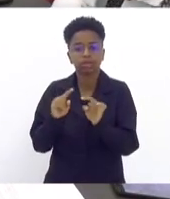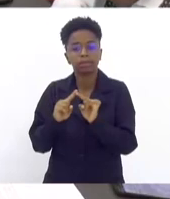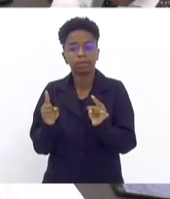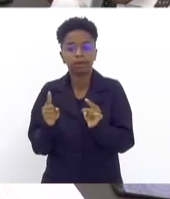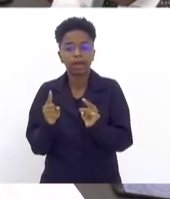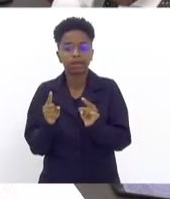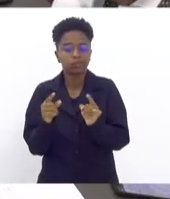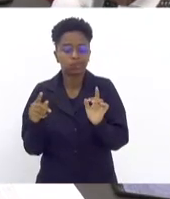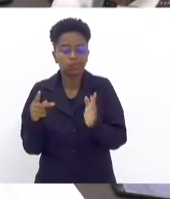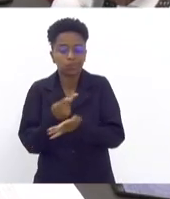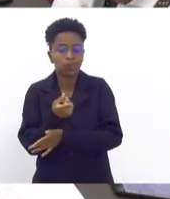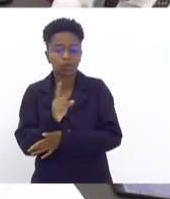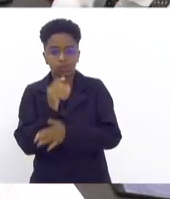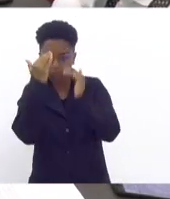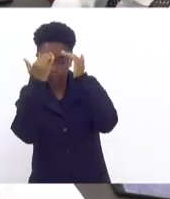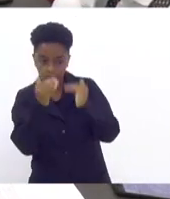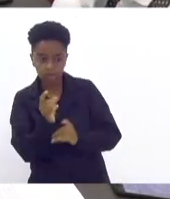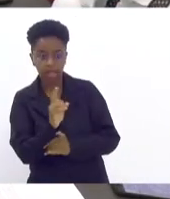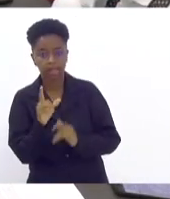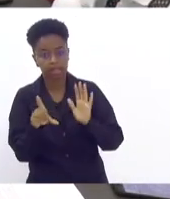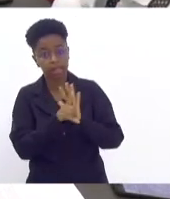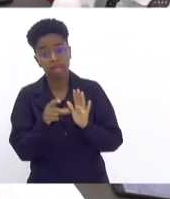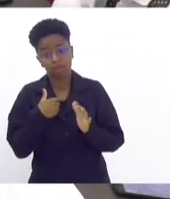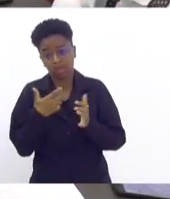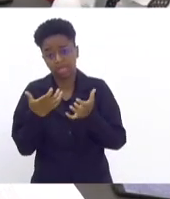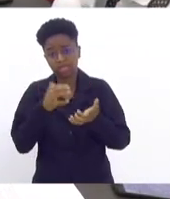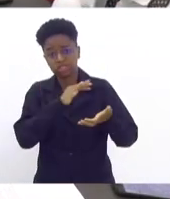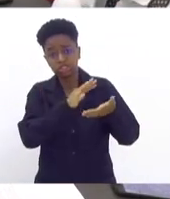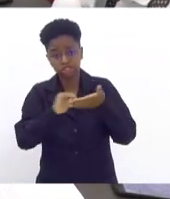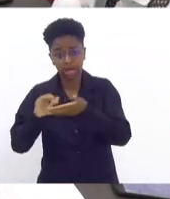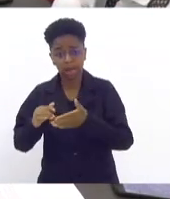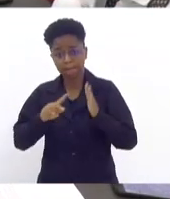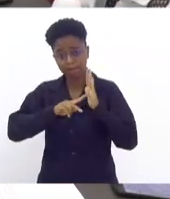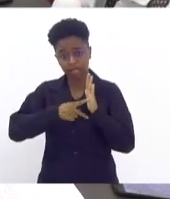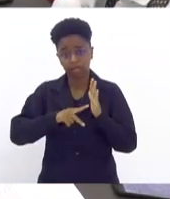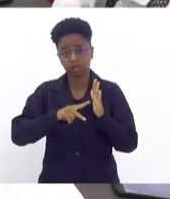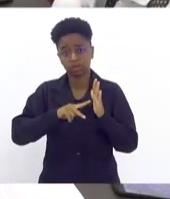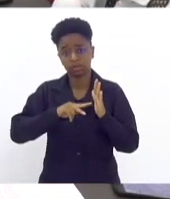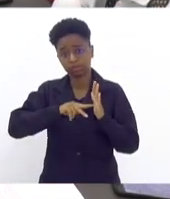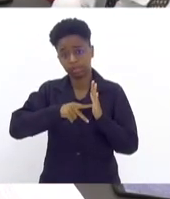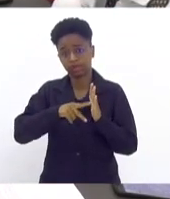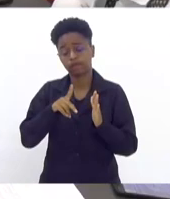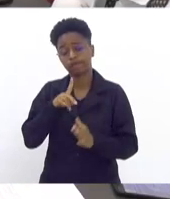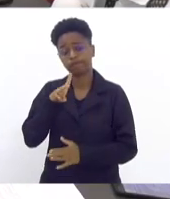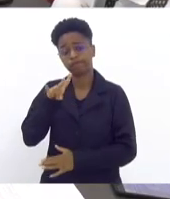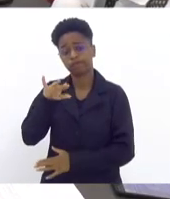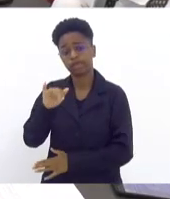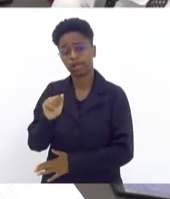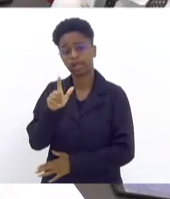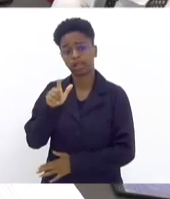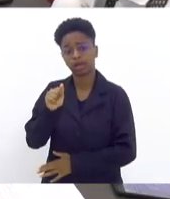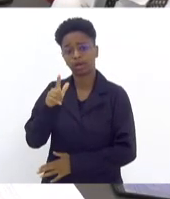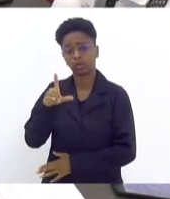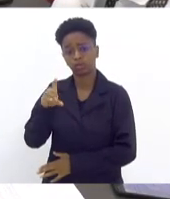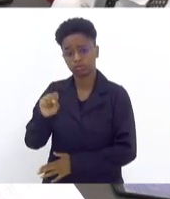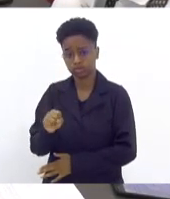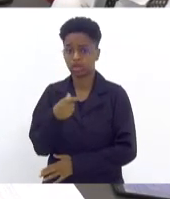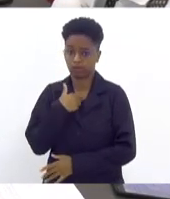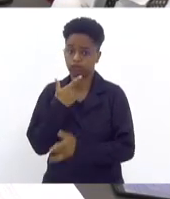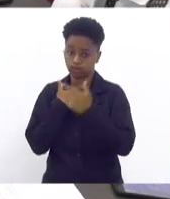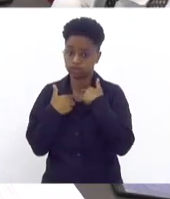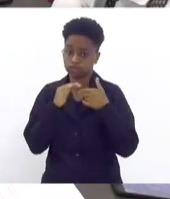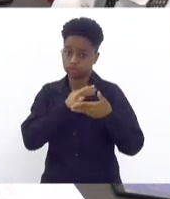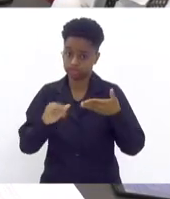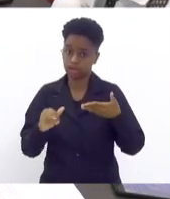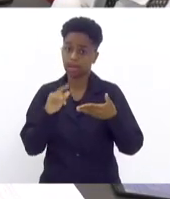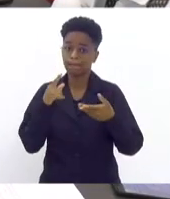a lei. Quem dera eu se eu pudesse arrancar aquela praça de pedágio ali da Via Lagos. Eu ia ficar muito feliz se eu pudesse arrancar aquilo ali, de verdade. Ainda mais essa